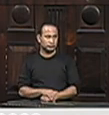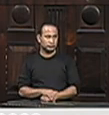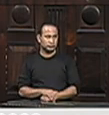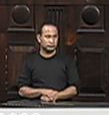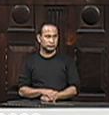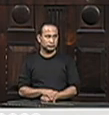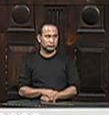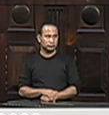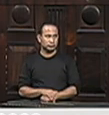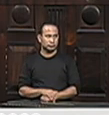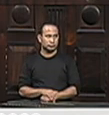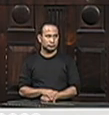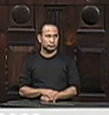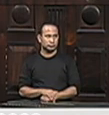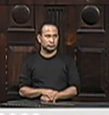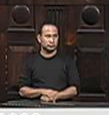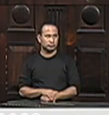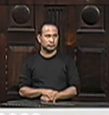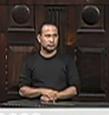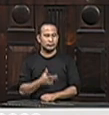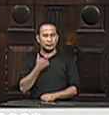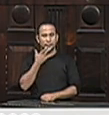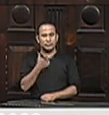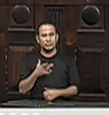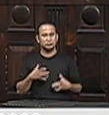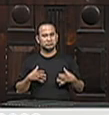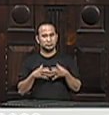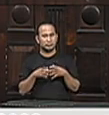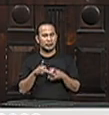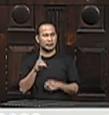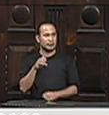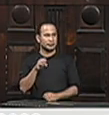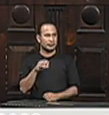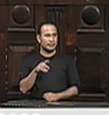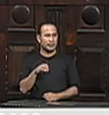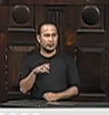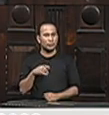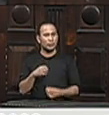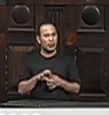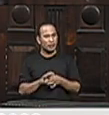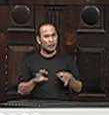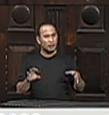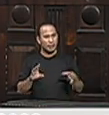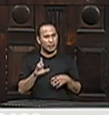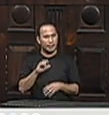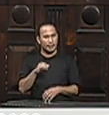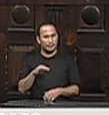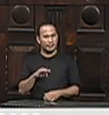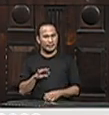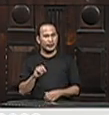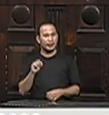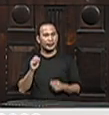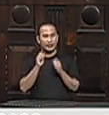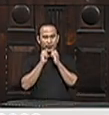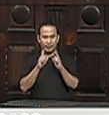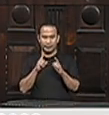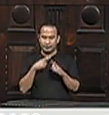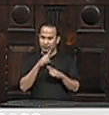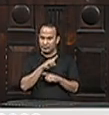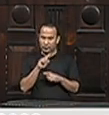Poder Executivo. Não sei, porque eu estou preocupado com o Poder Judiciário